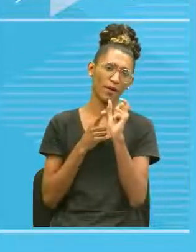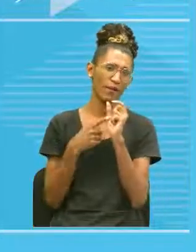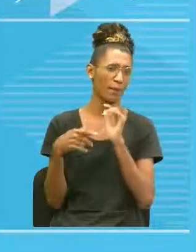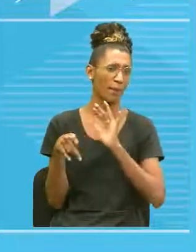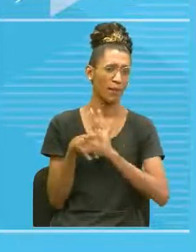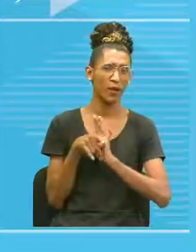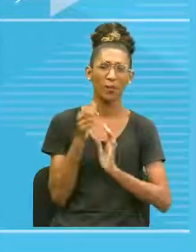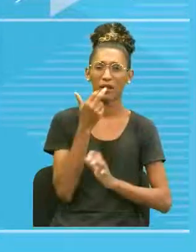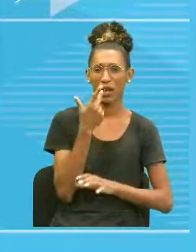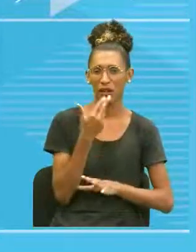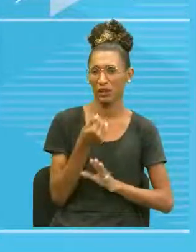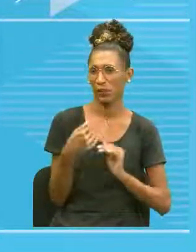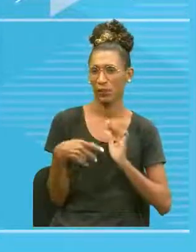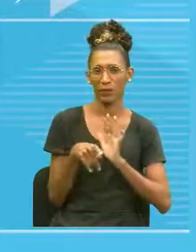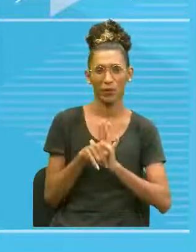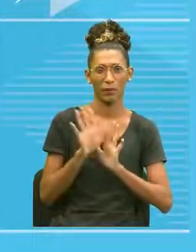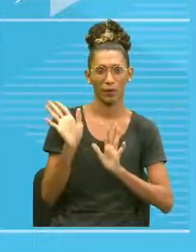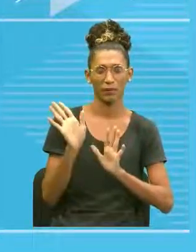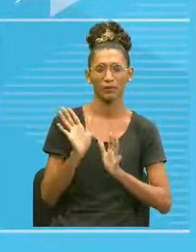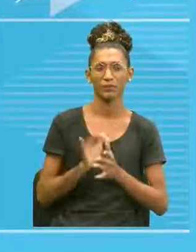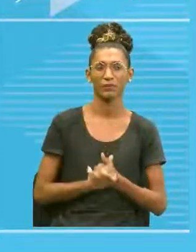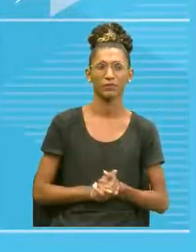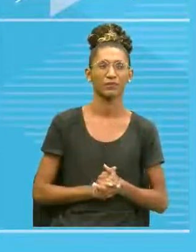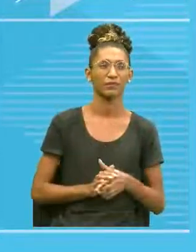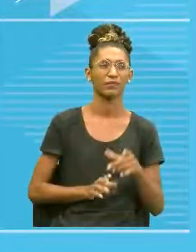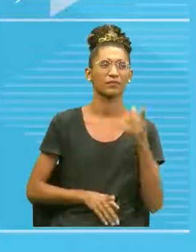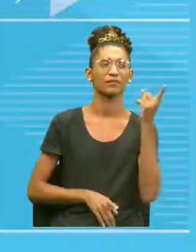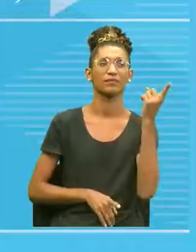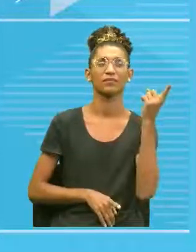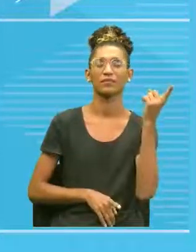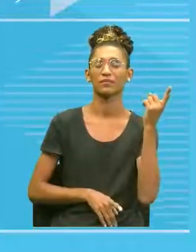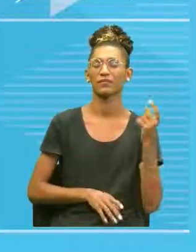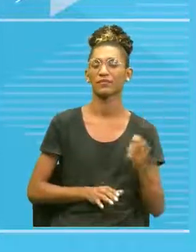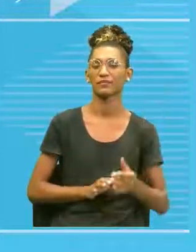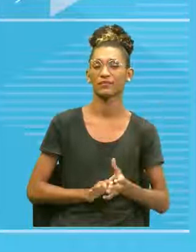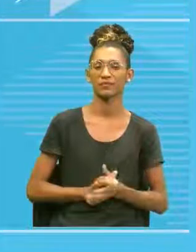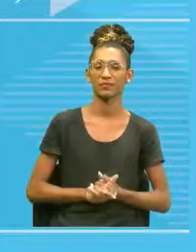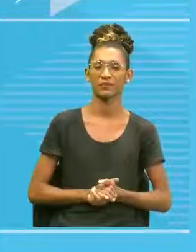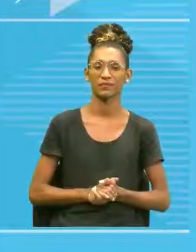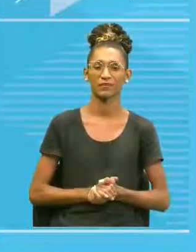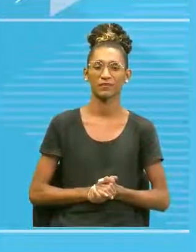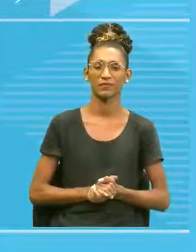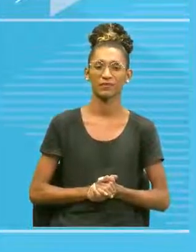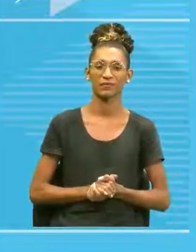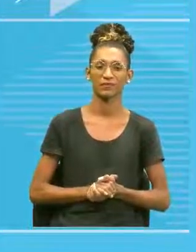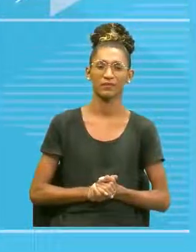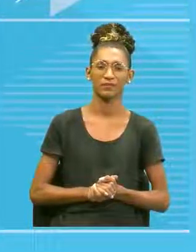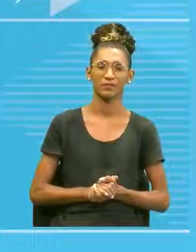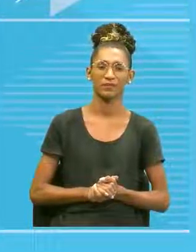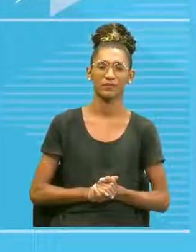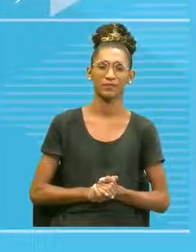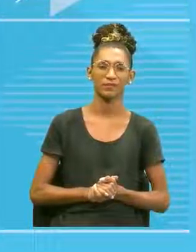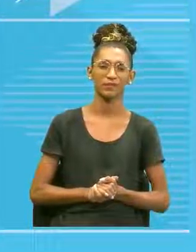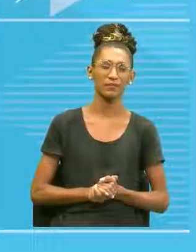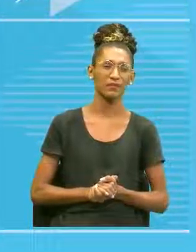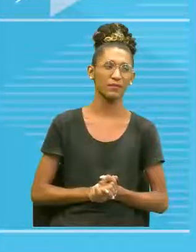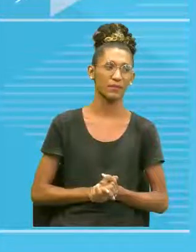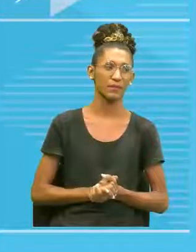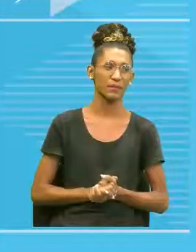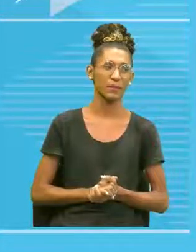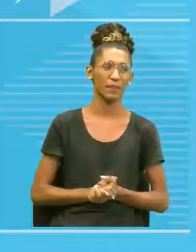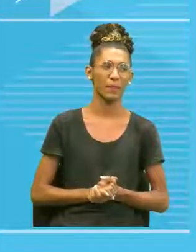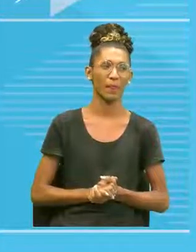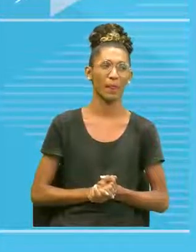língua deles no caso aí seria baloncesto na Nunca havia esfogado as balão